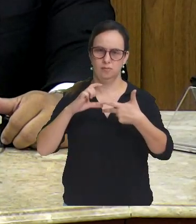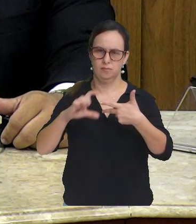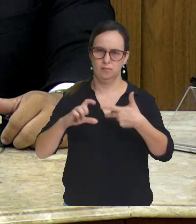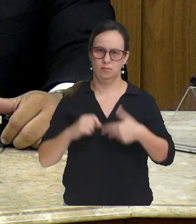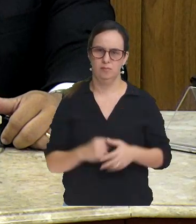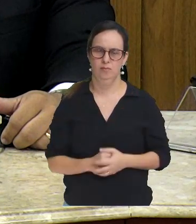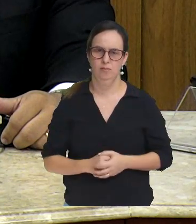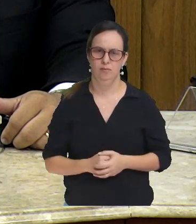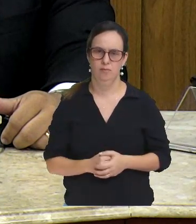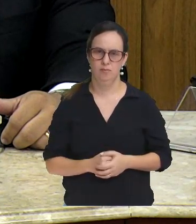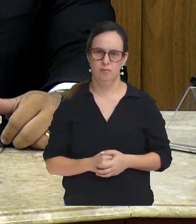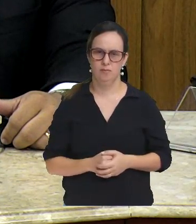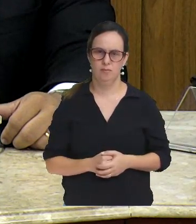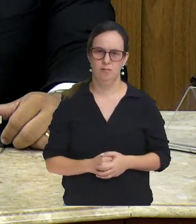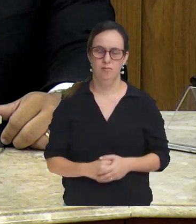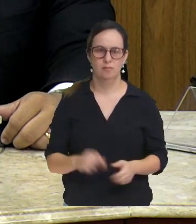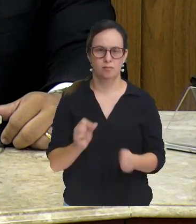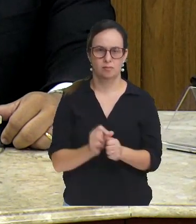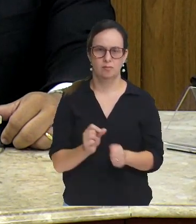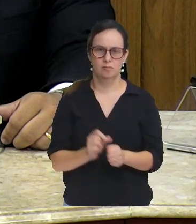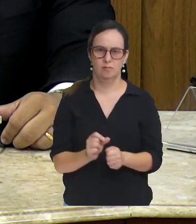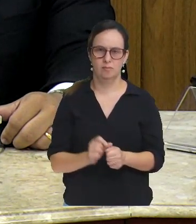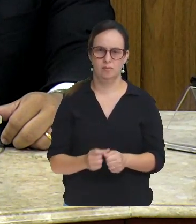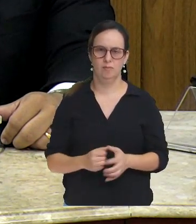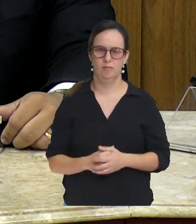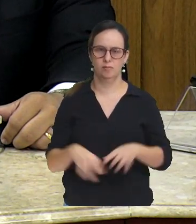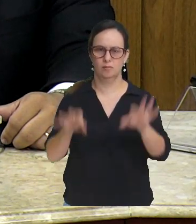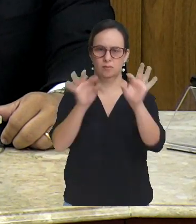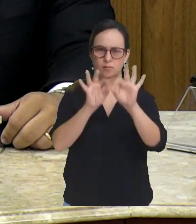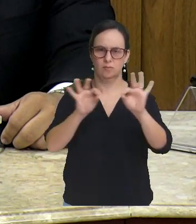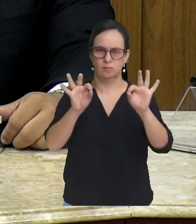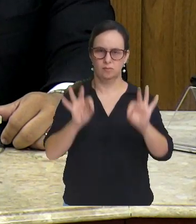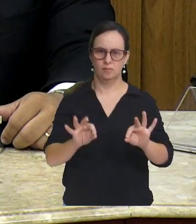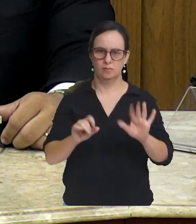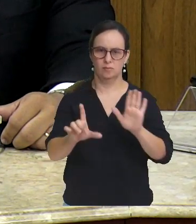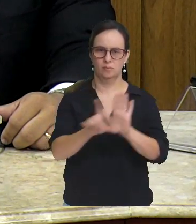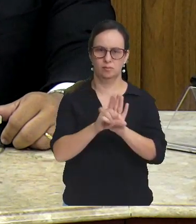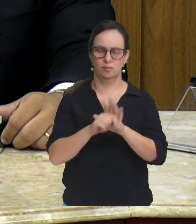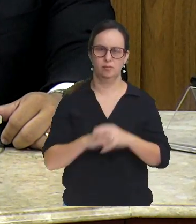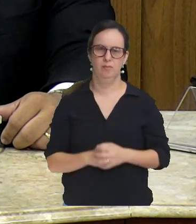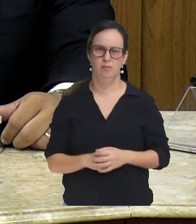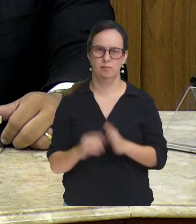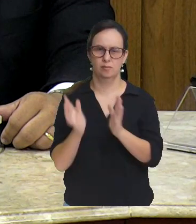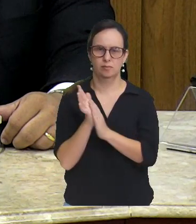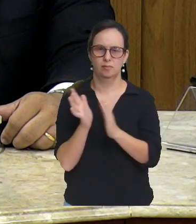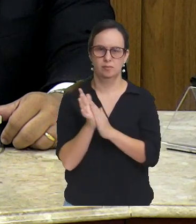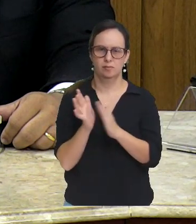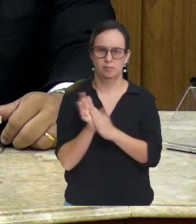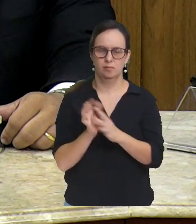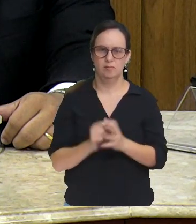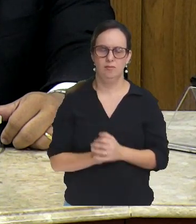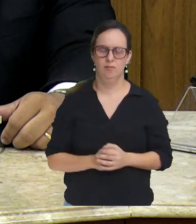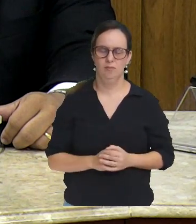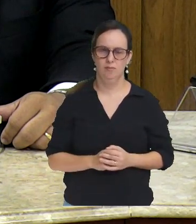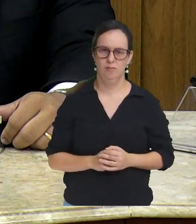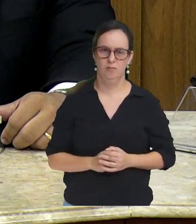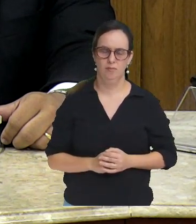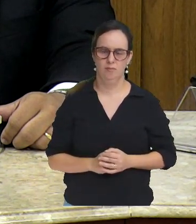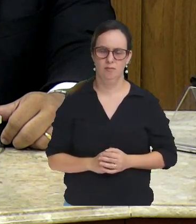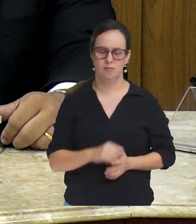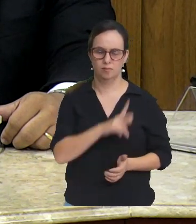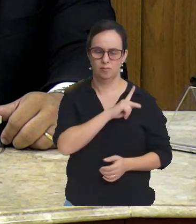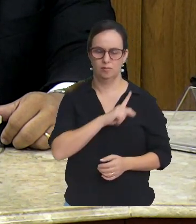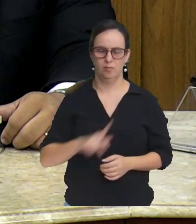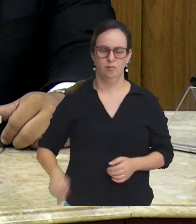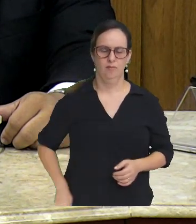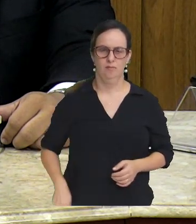encaminhar projeto para essa Casa de Leis. E parabenizar também, senhor presidente, a presidência dessa casa, na sua pessoa, a